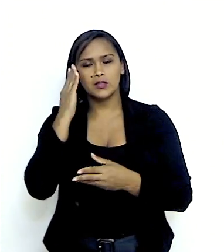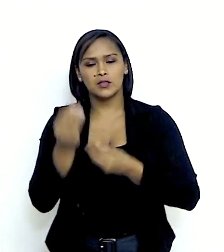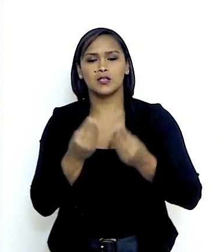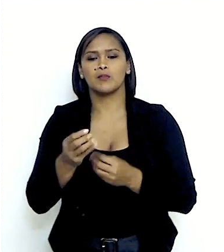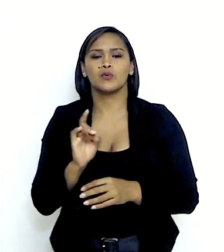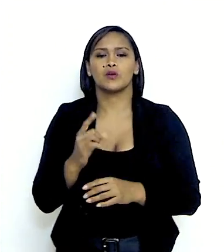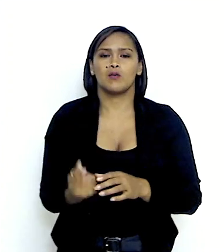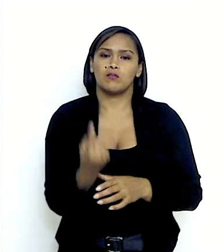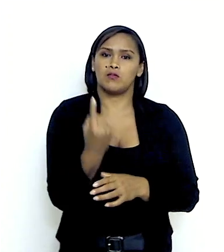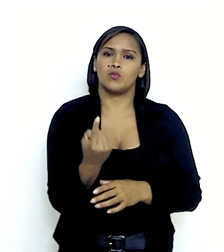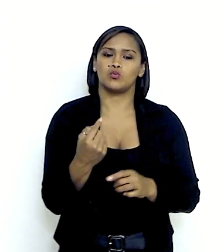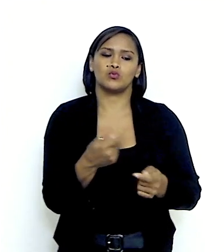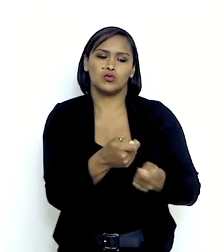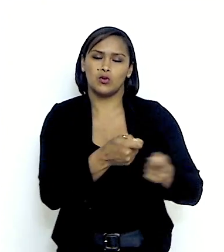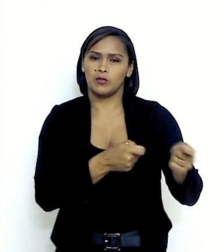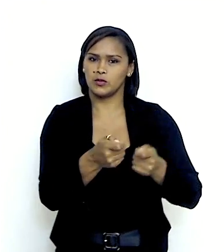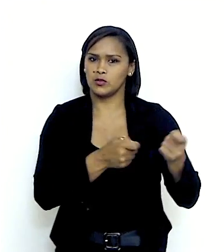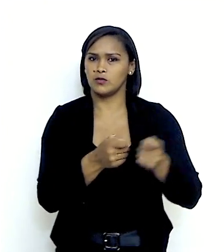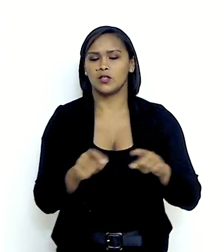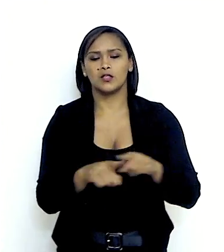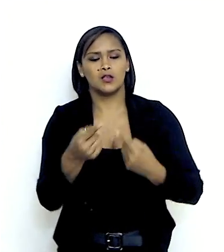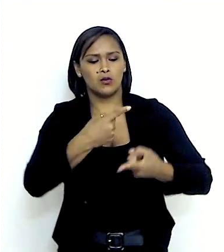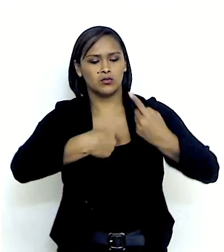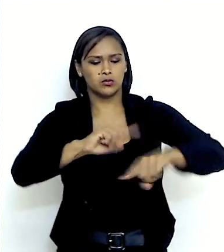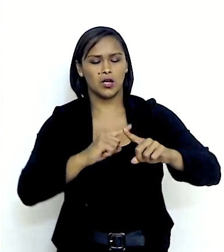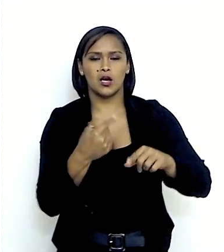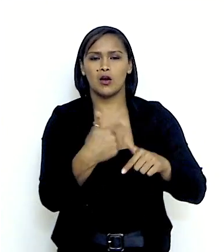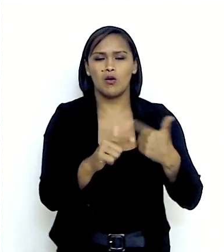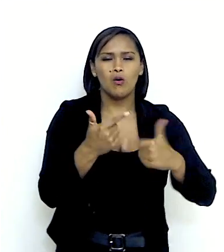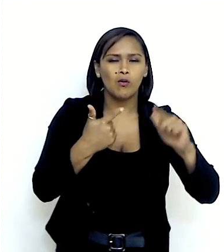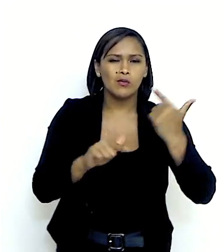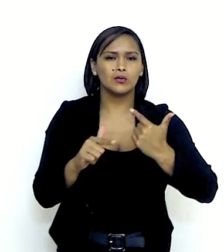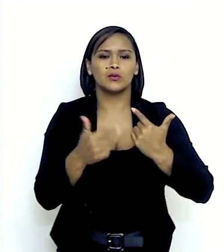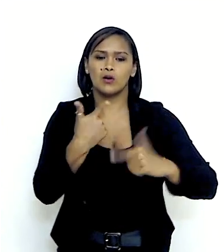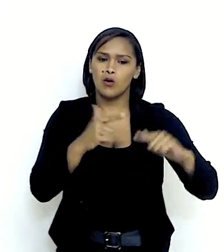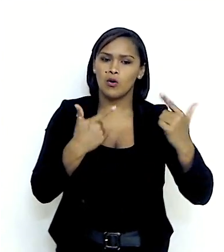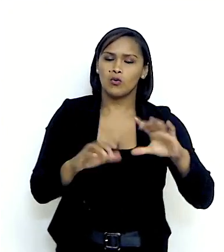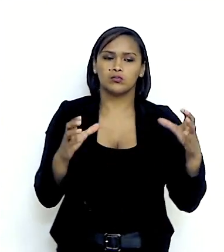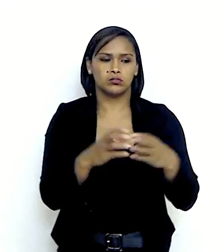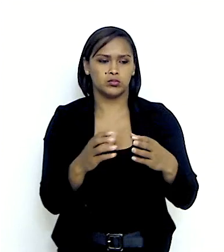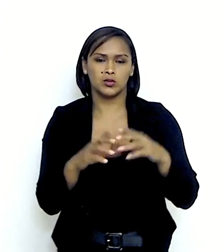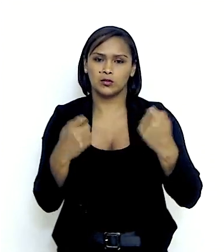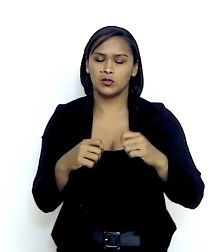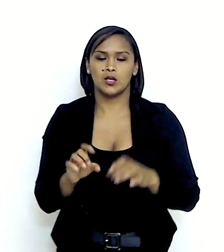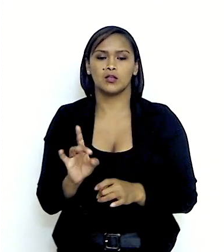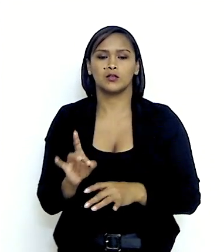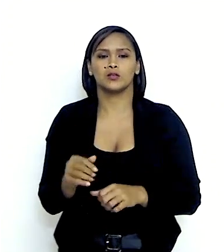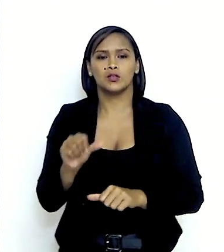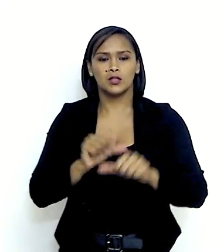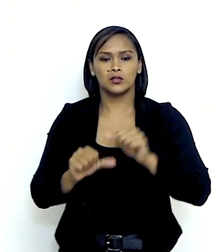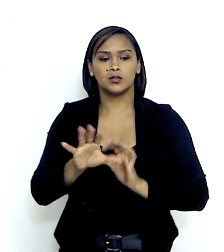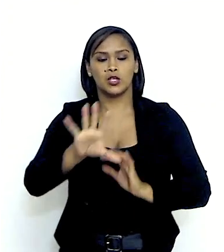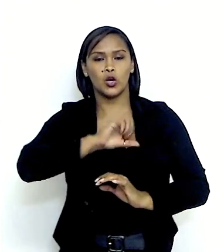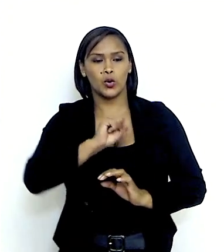um fator de competitividade, ou seja, ela virá de outros fatores e que eventualmente vão até à medida que você